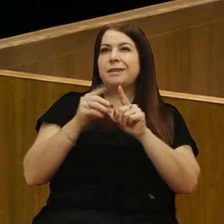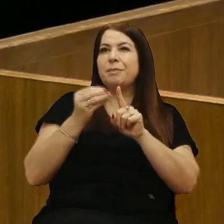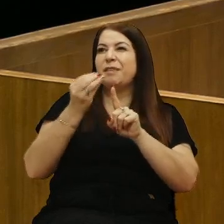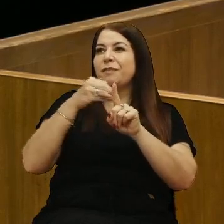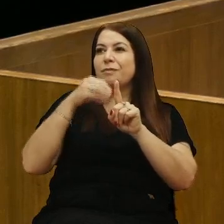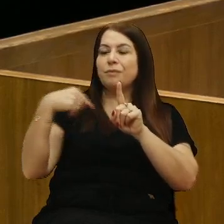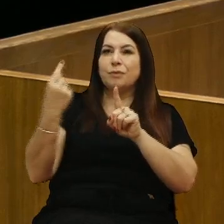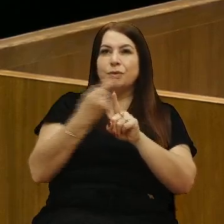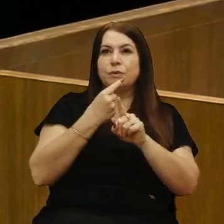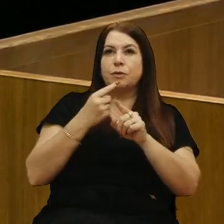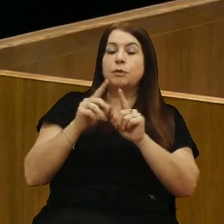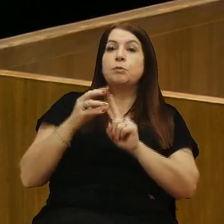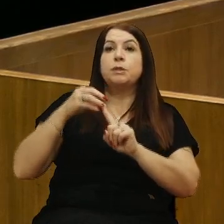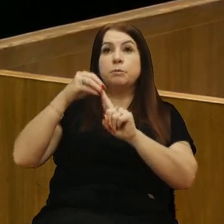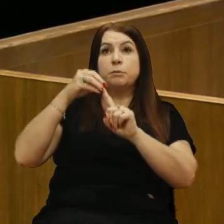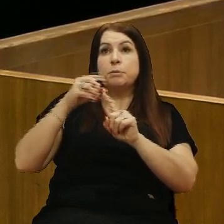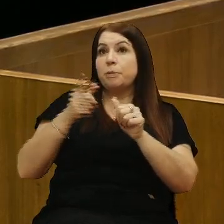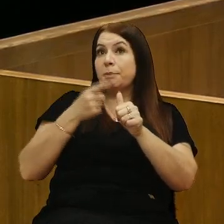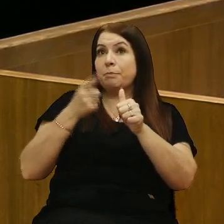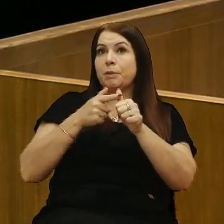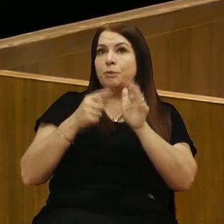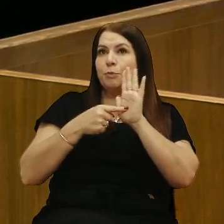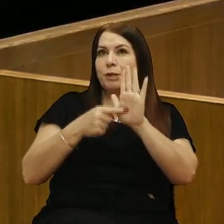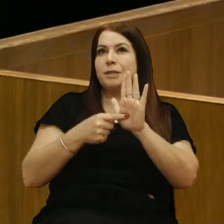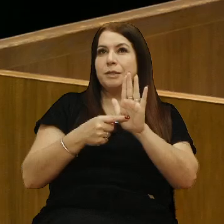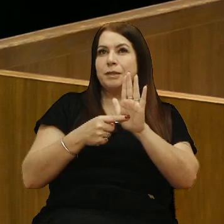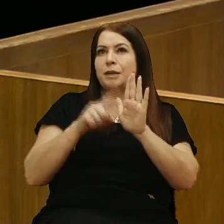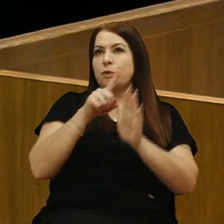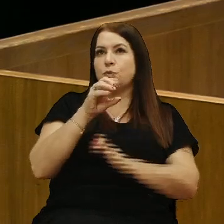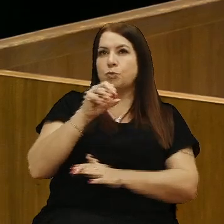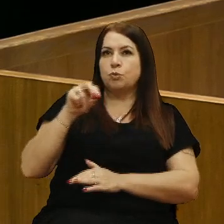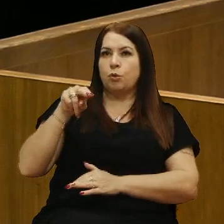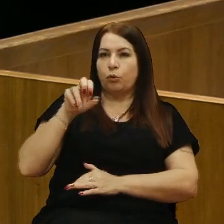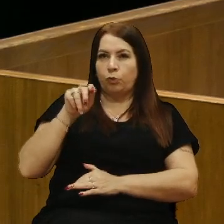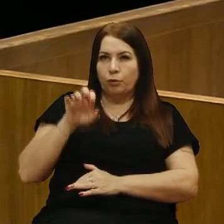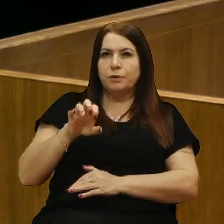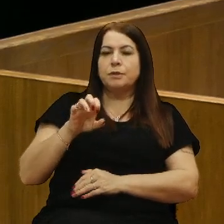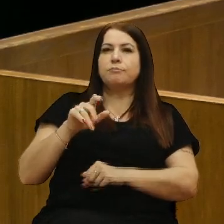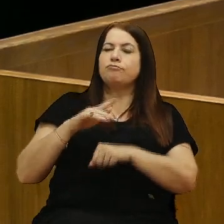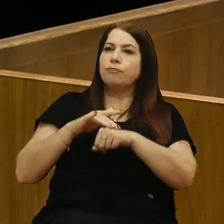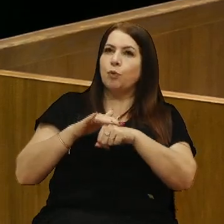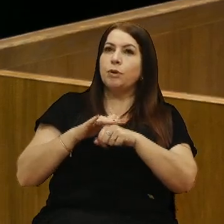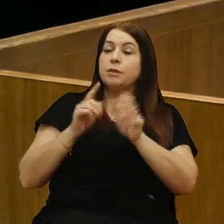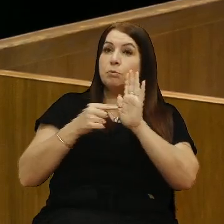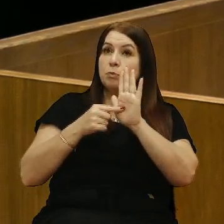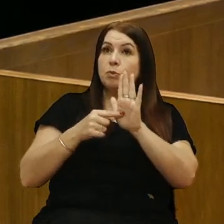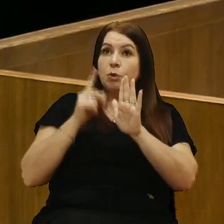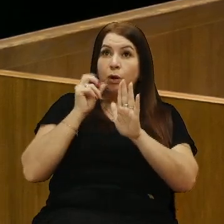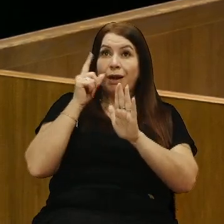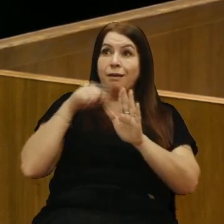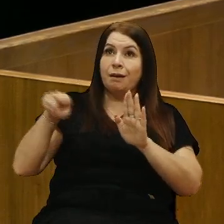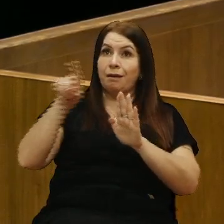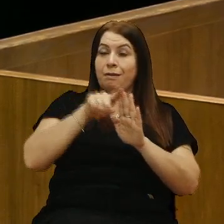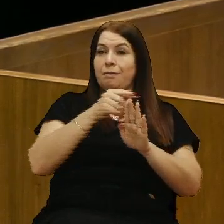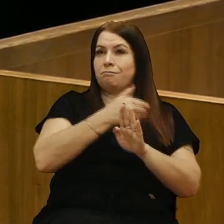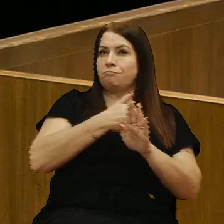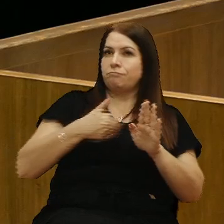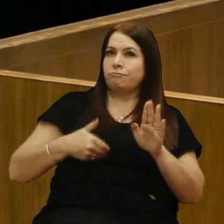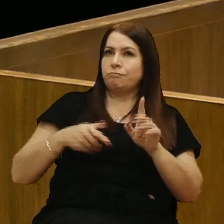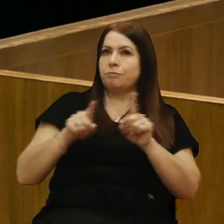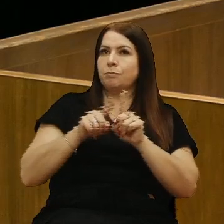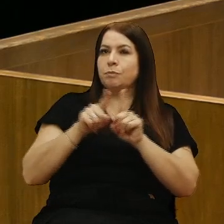vulnerabilidade são os primeiros a apresentarem zoonoses e, assim, alertar o poder público e, através